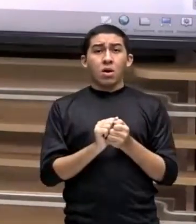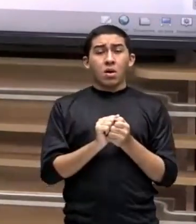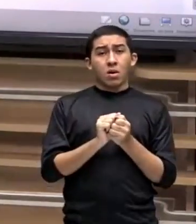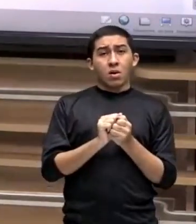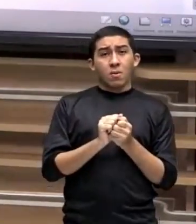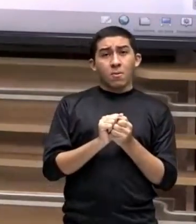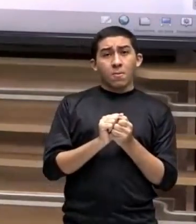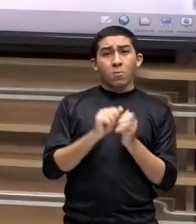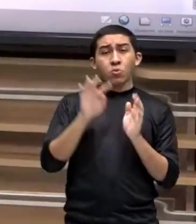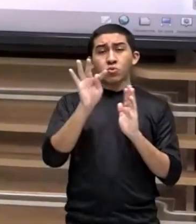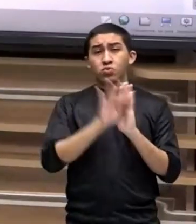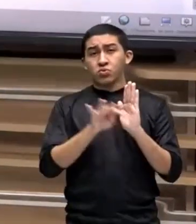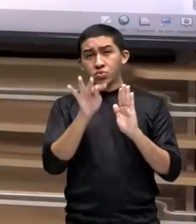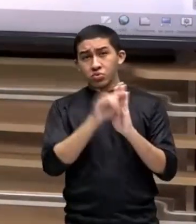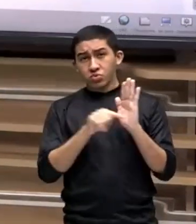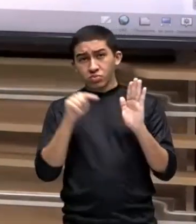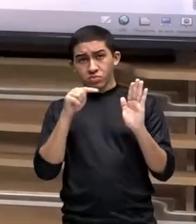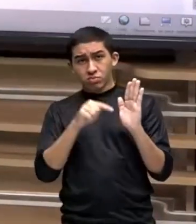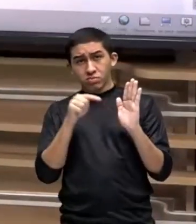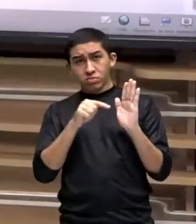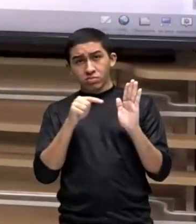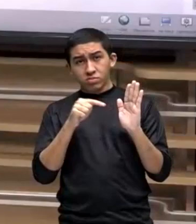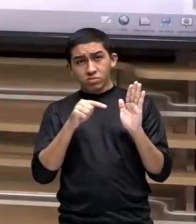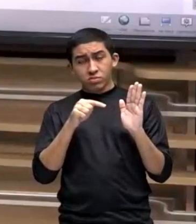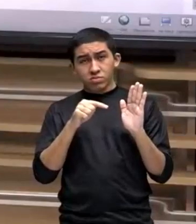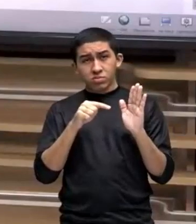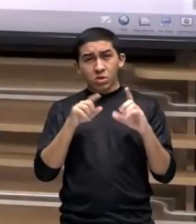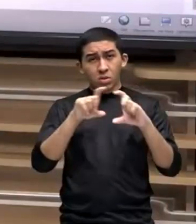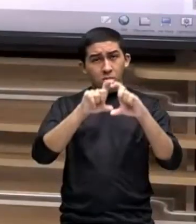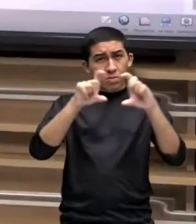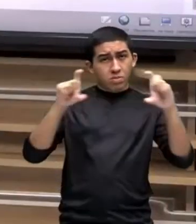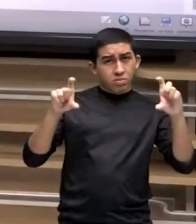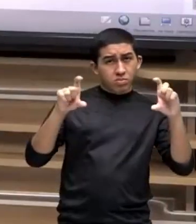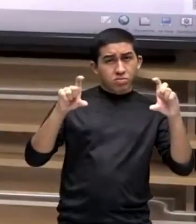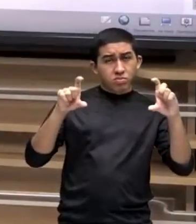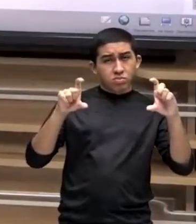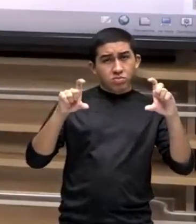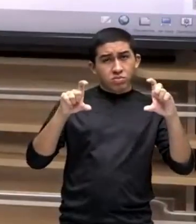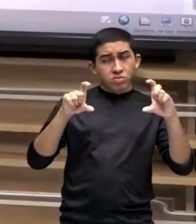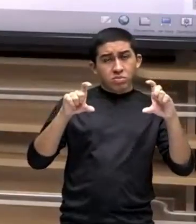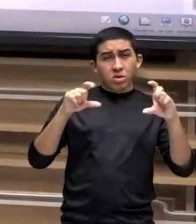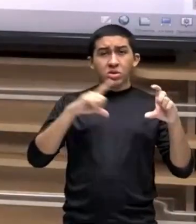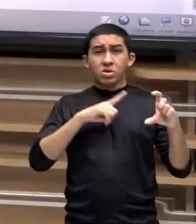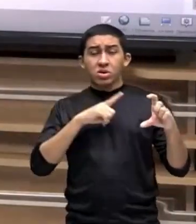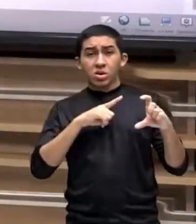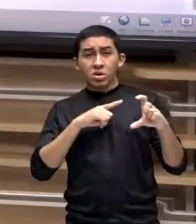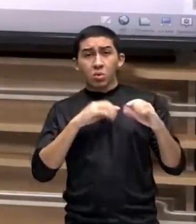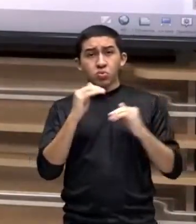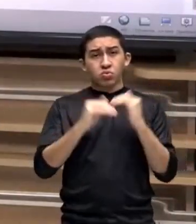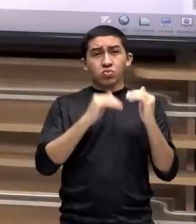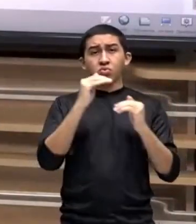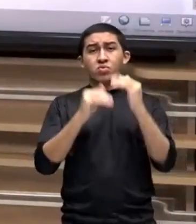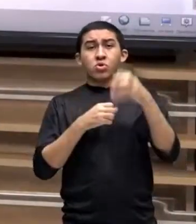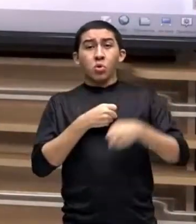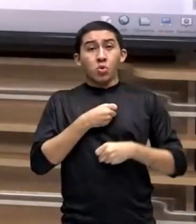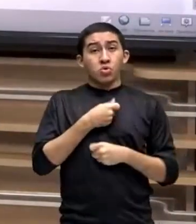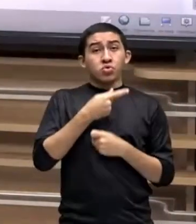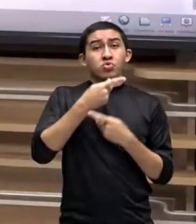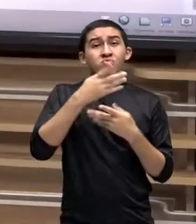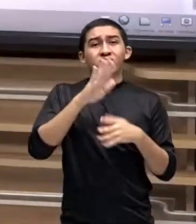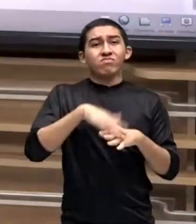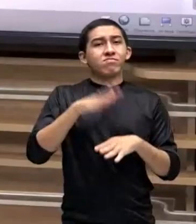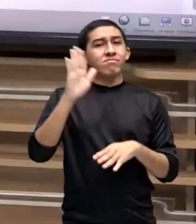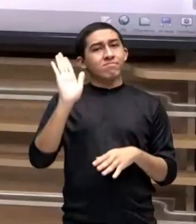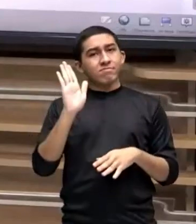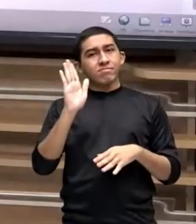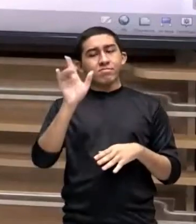a mensagem do texto, o meu enunciado tenha um processo de expressão muito maior e que atinja o